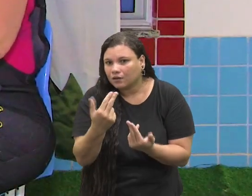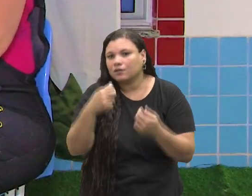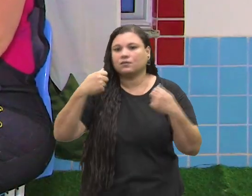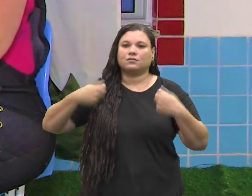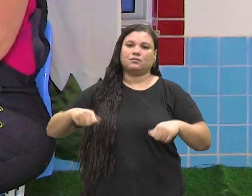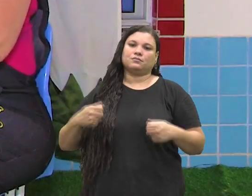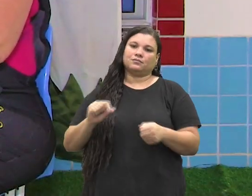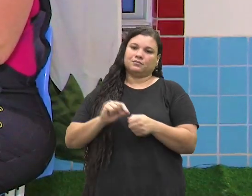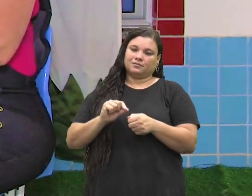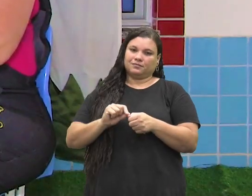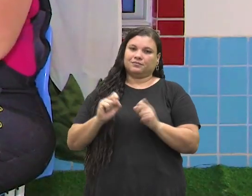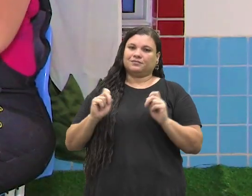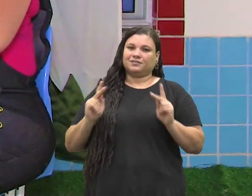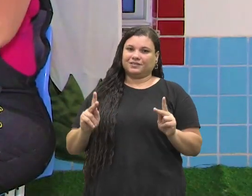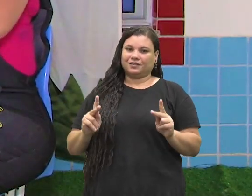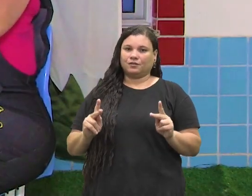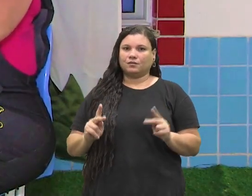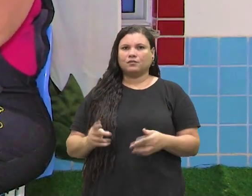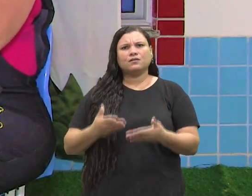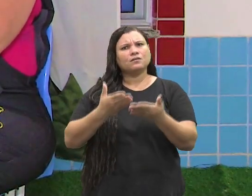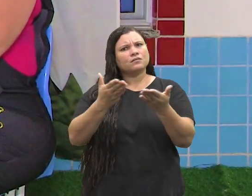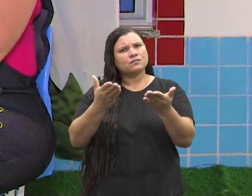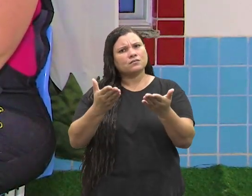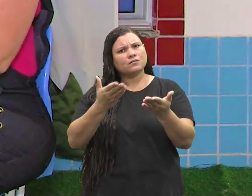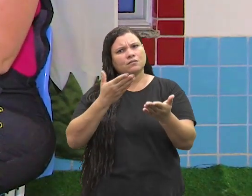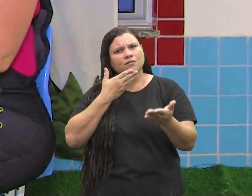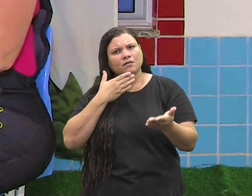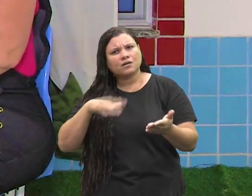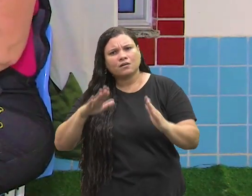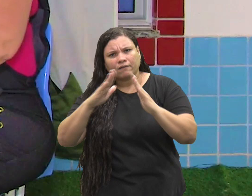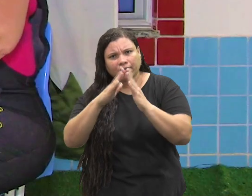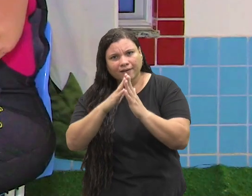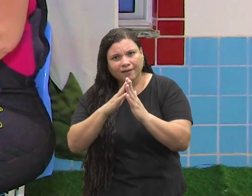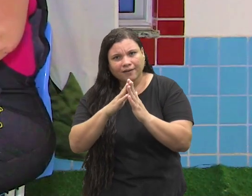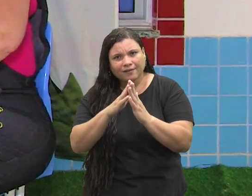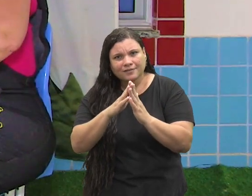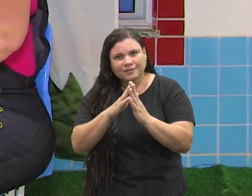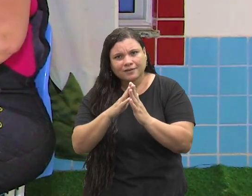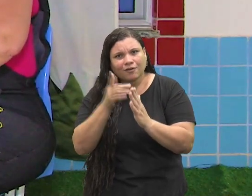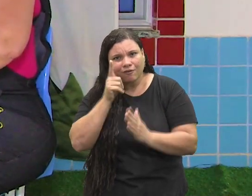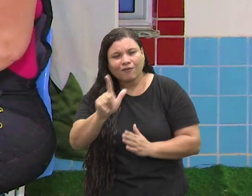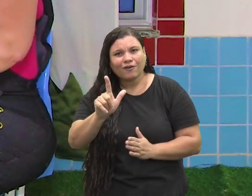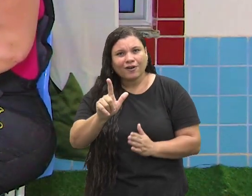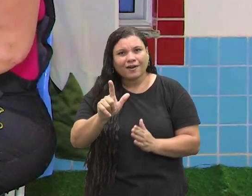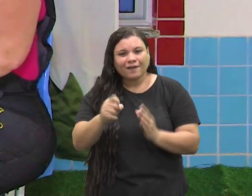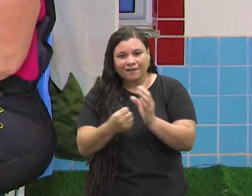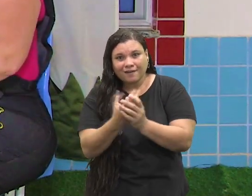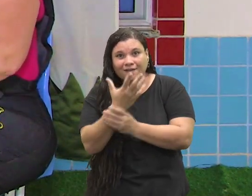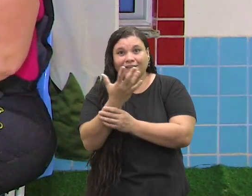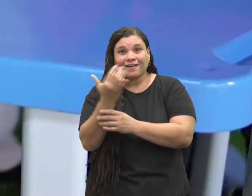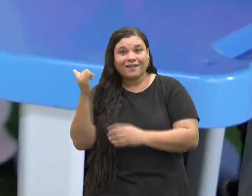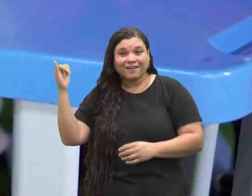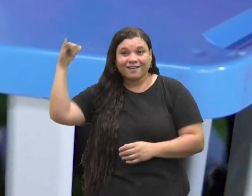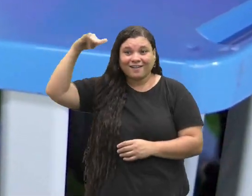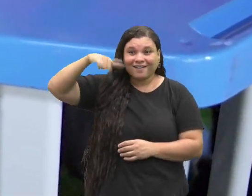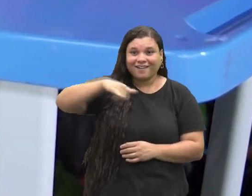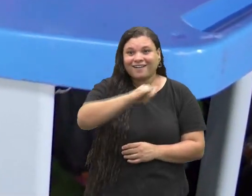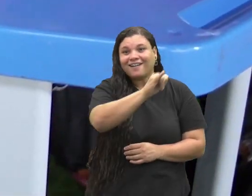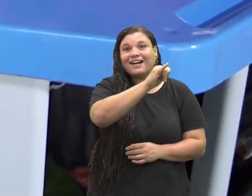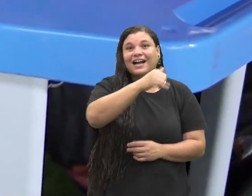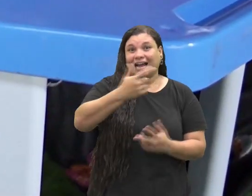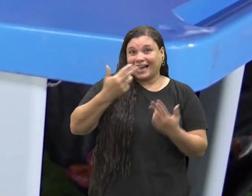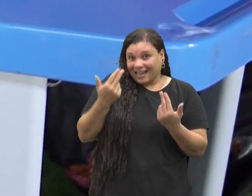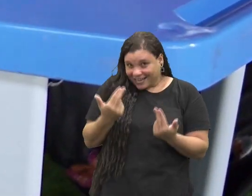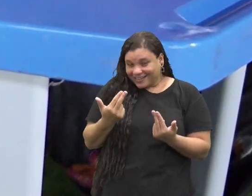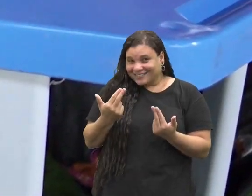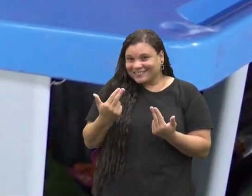Gente. E o seu, crianças? Estão ficando bem legal? Vamos dobrar de novo. Ai,